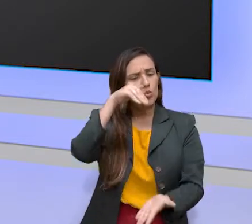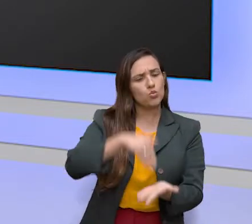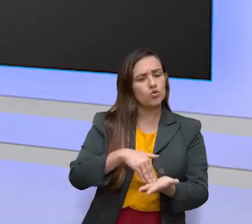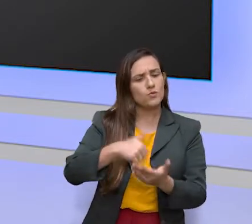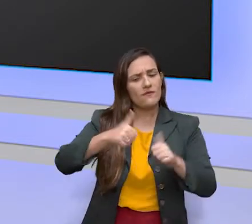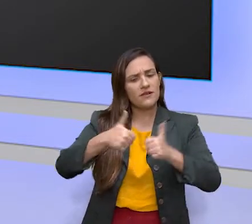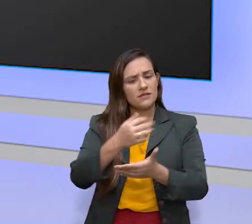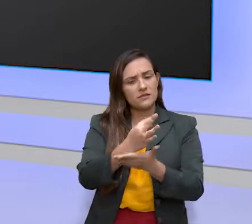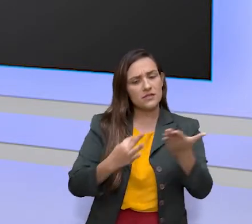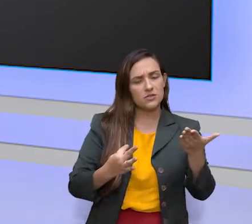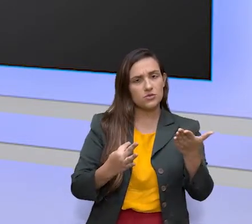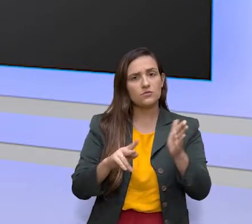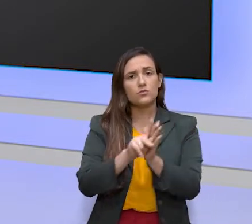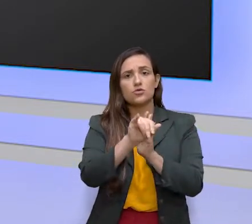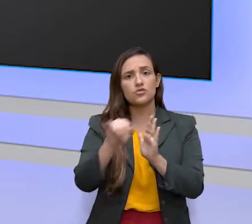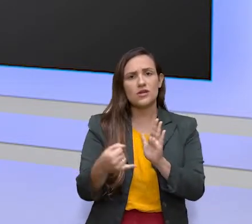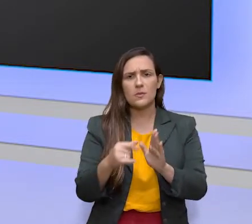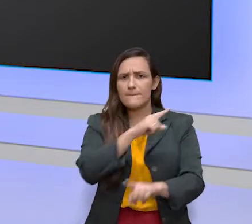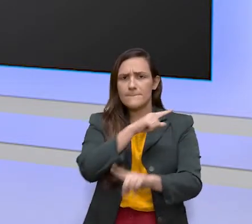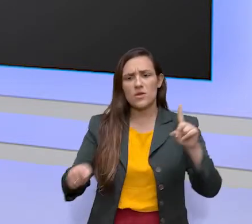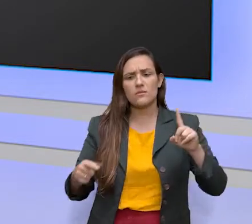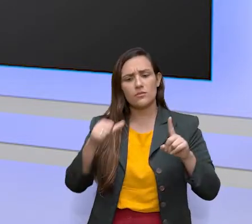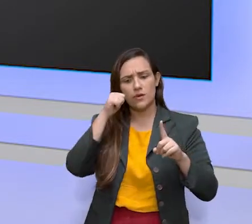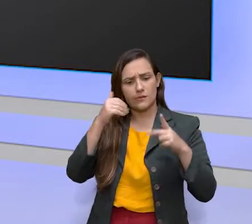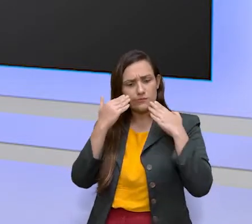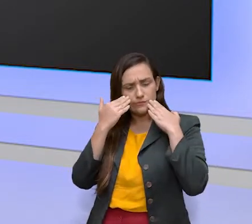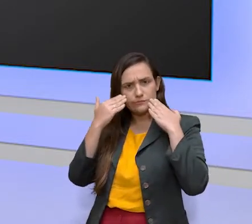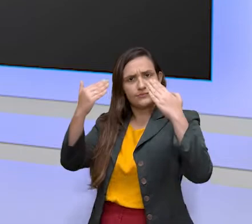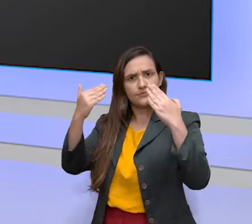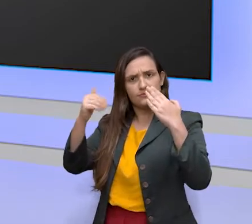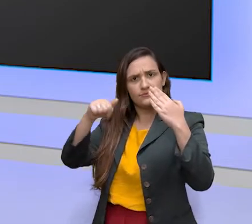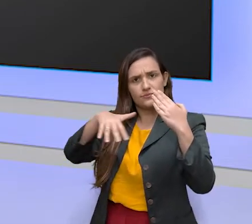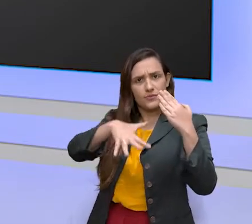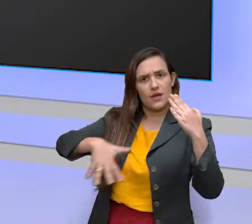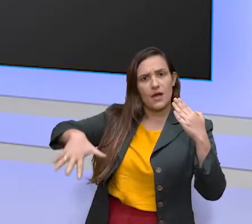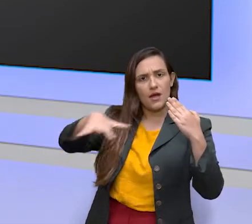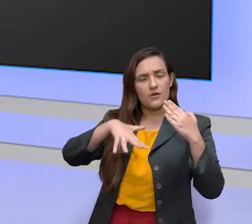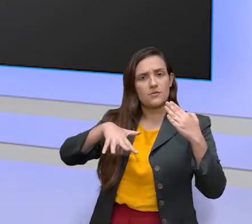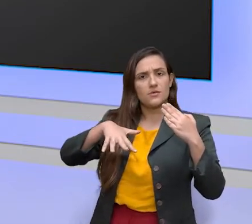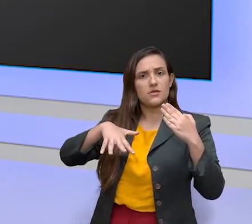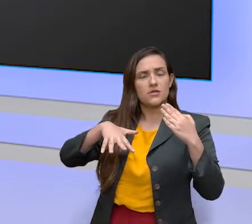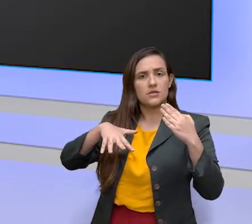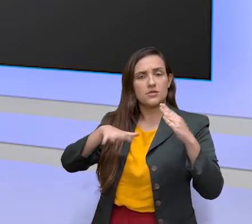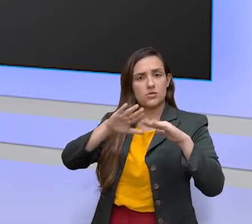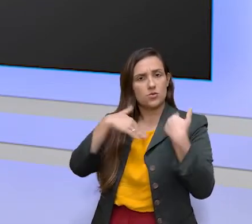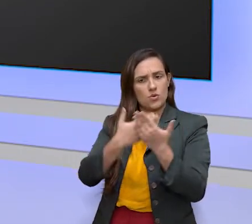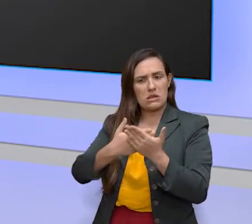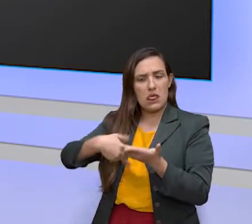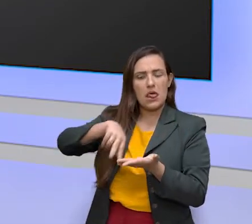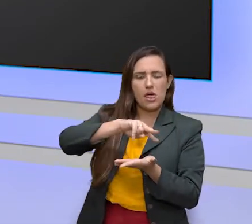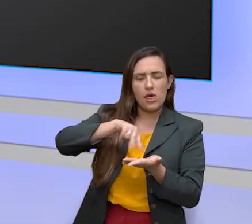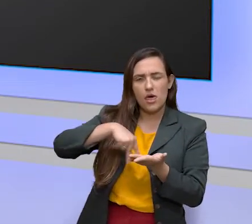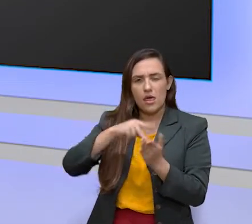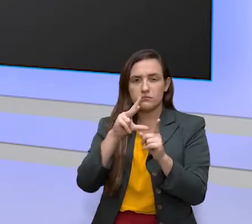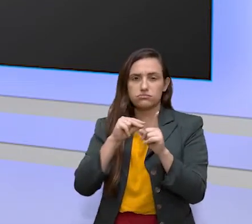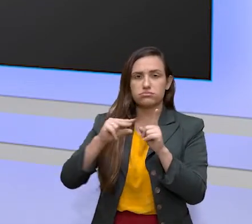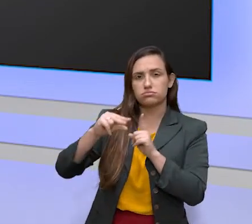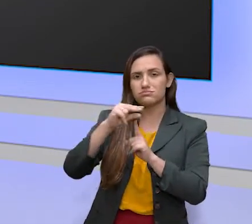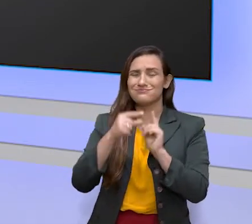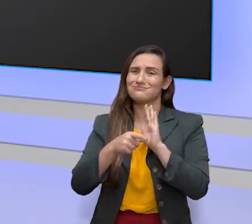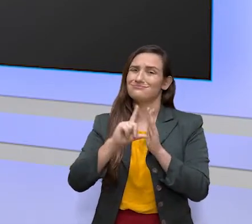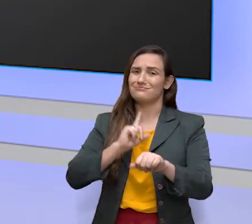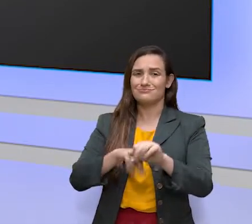redação final de projeto que prevê proibir exposição de menores em ambiente escolar a danças alusivas